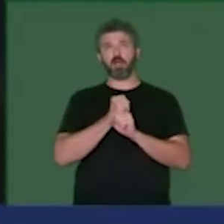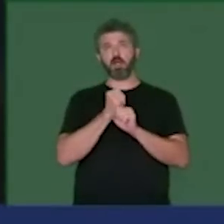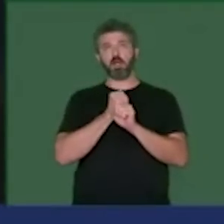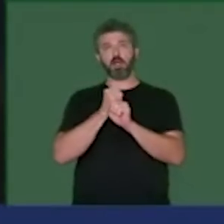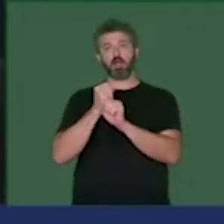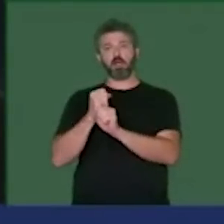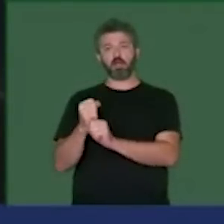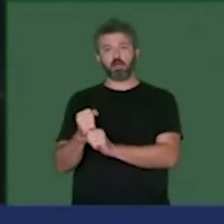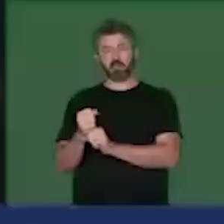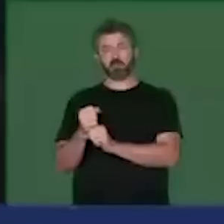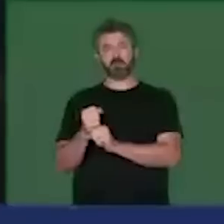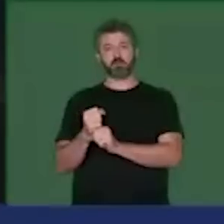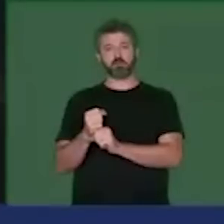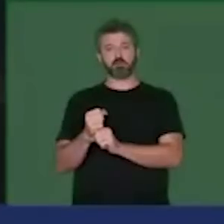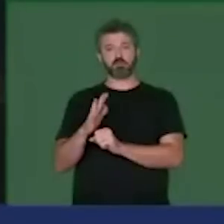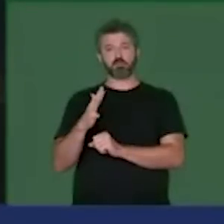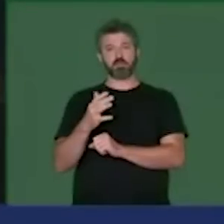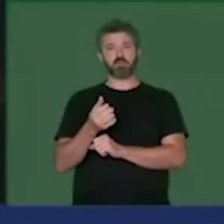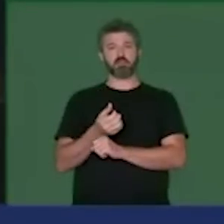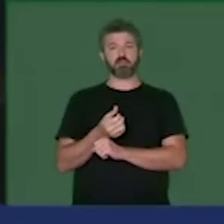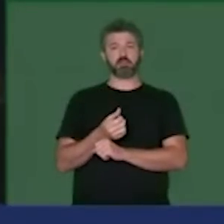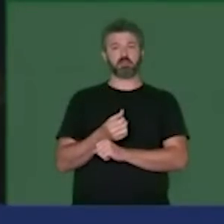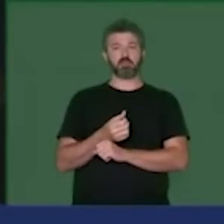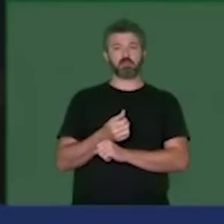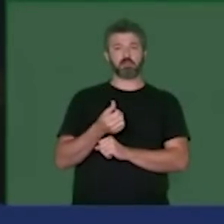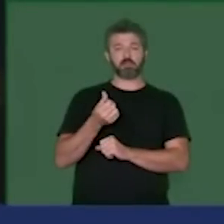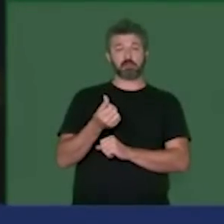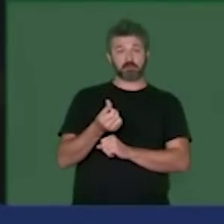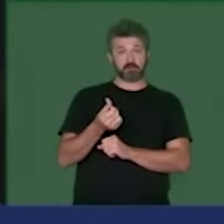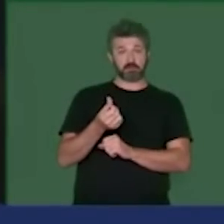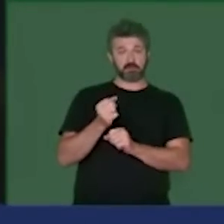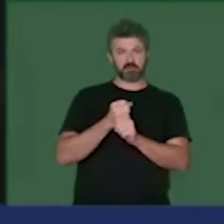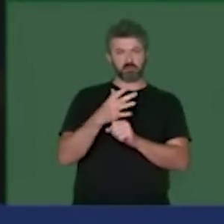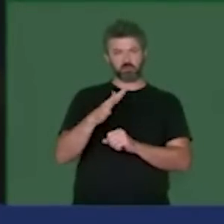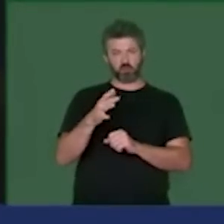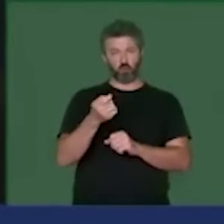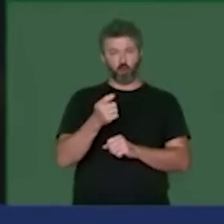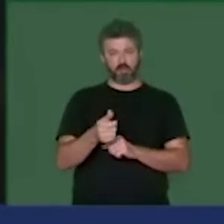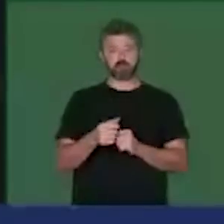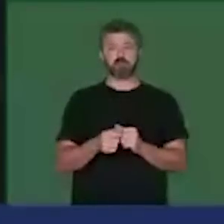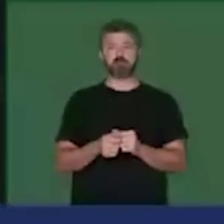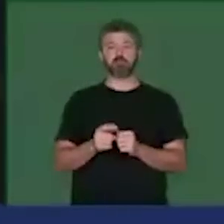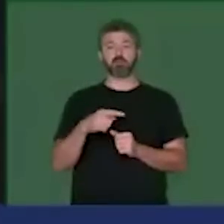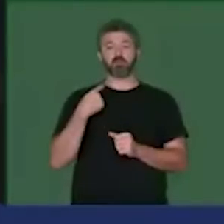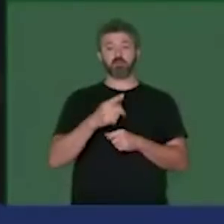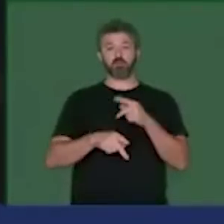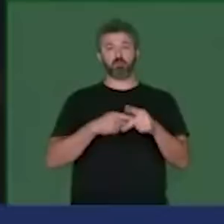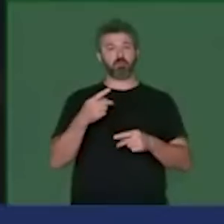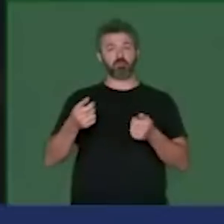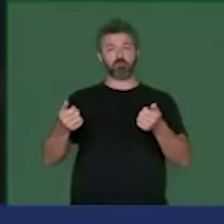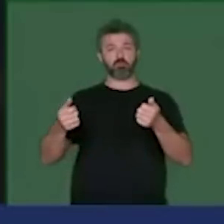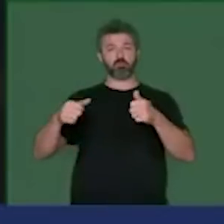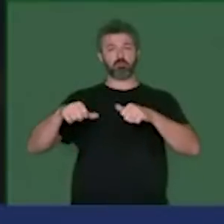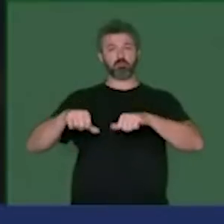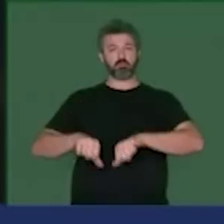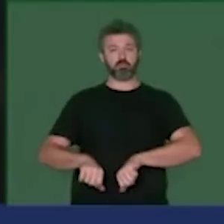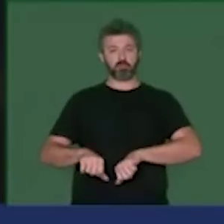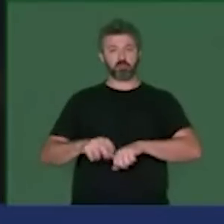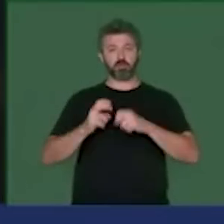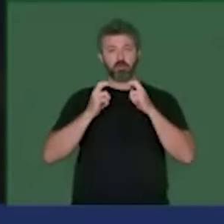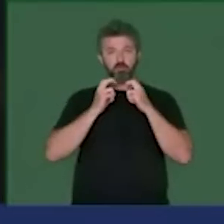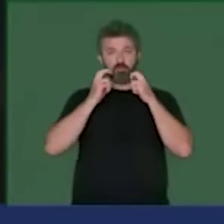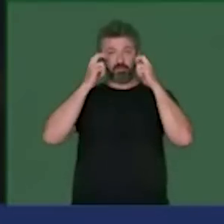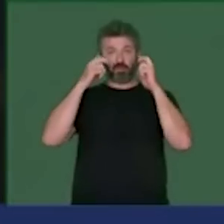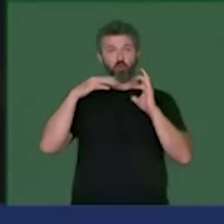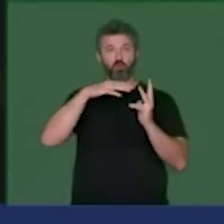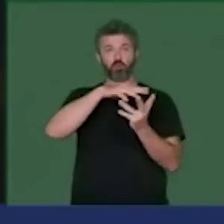são quase 6 desde o dia dessa assinatura, nós como nação regredimos para vergonha